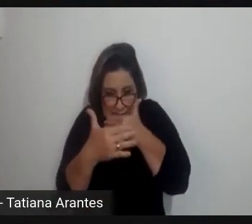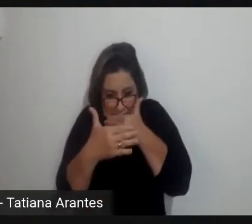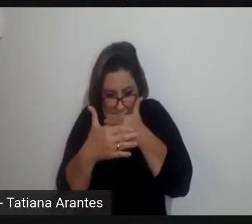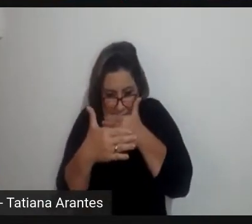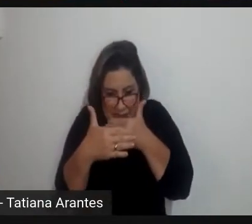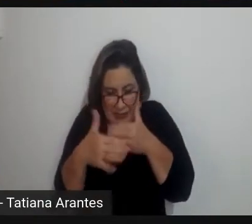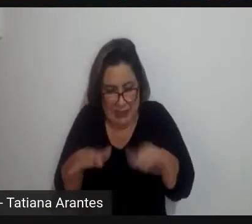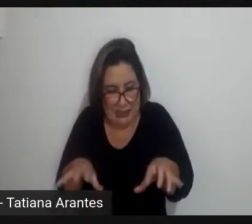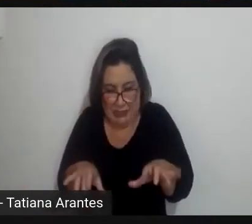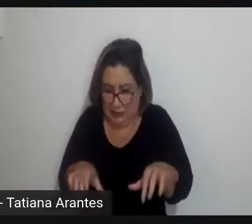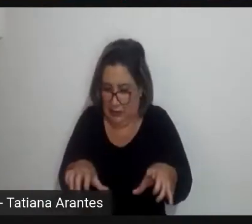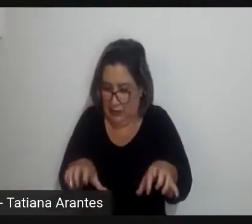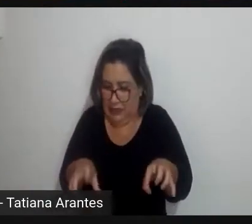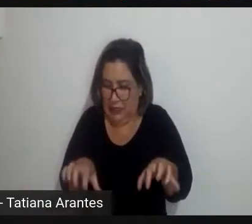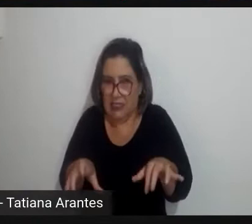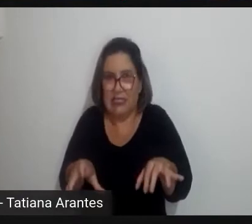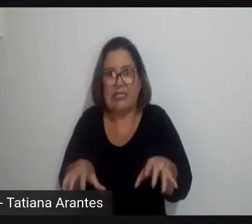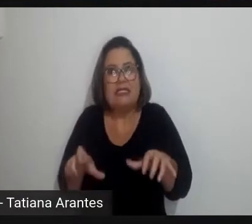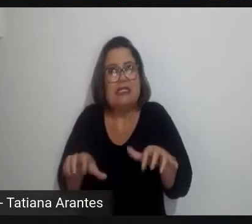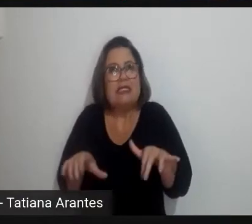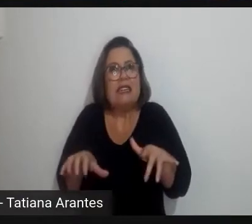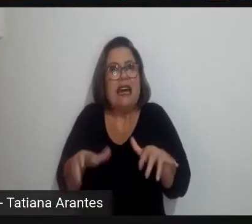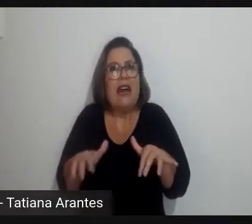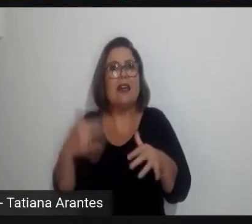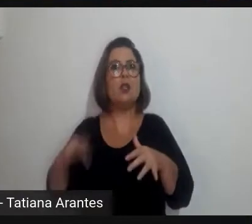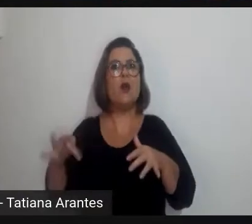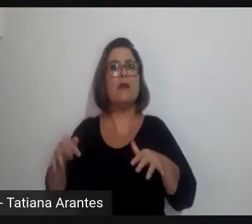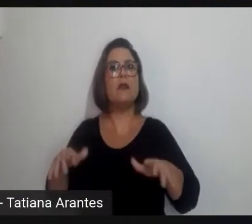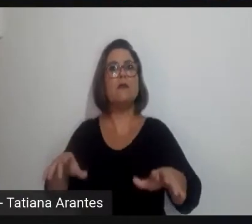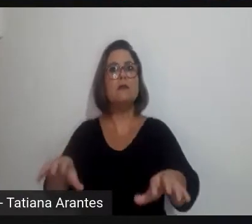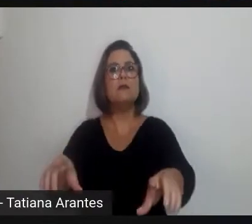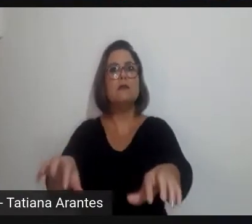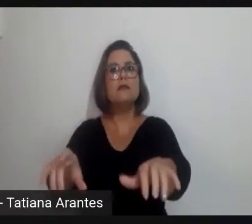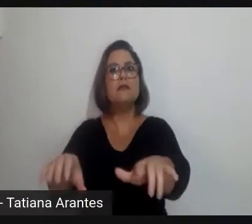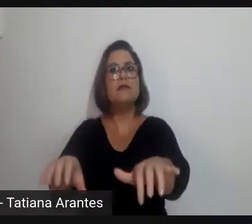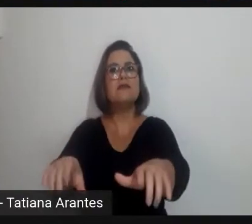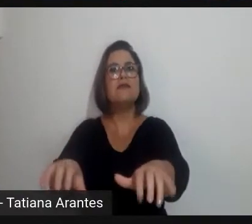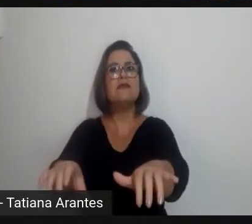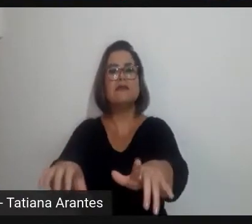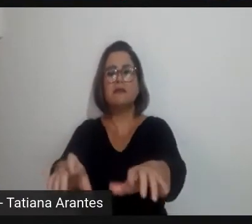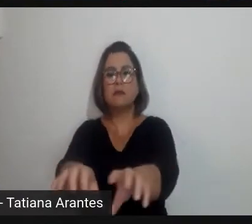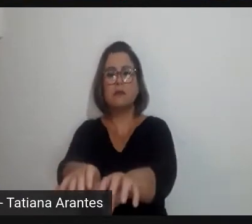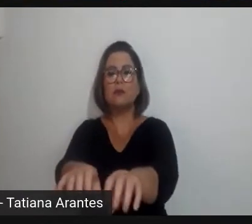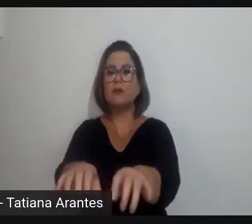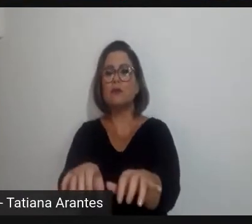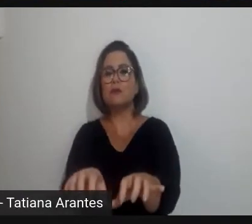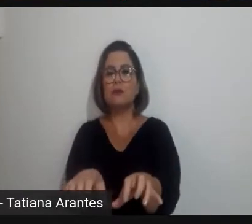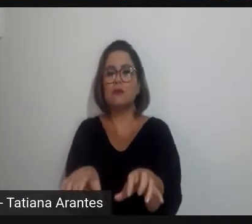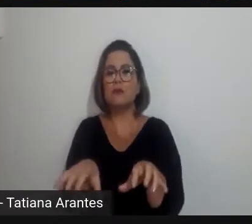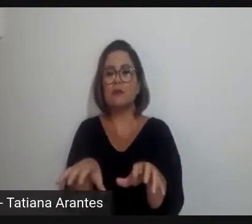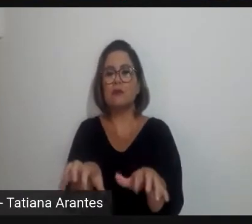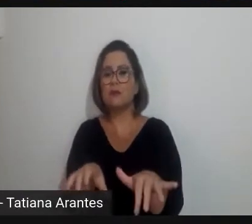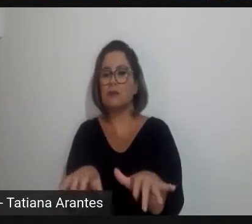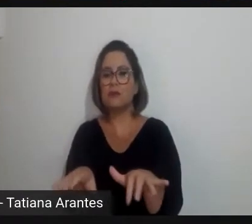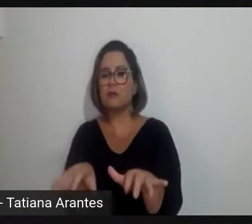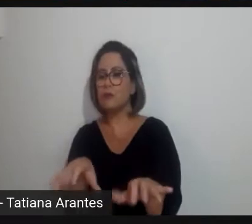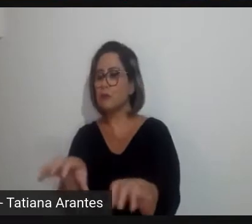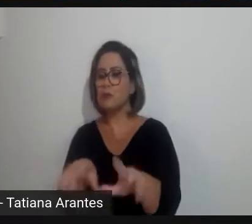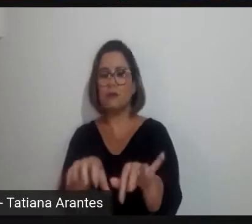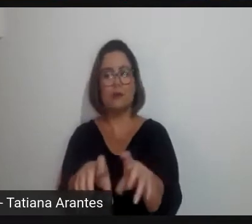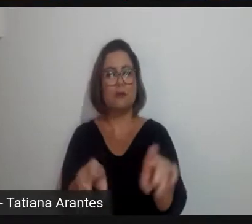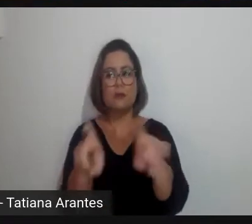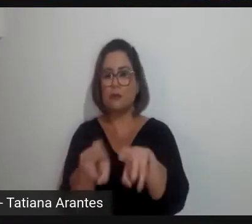eu descarregue o peso de todos os meus braços, de toda essa parte superior, aqui,